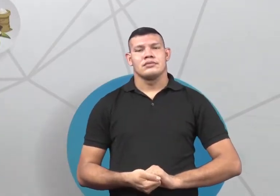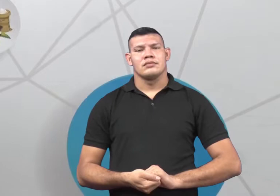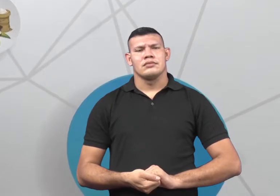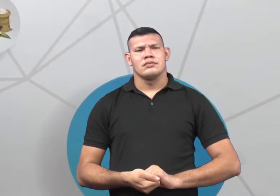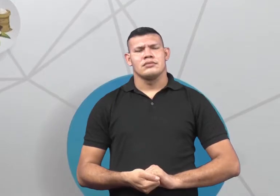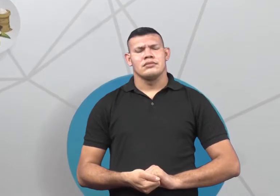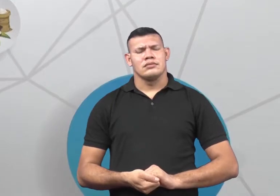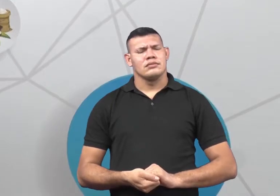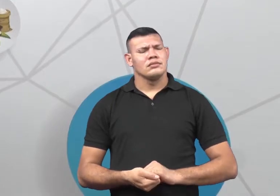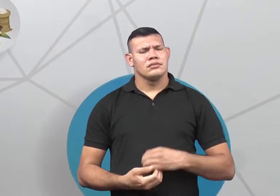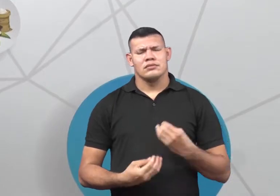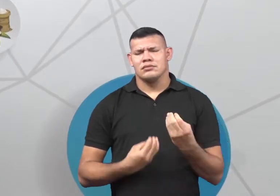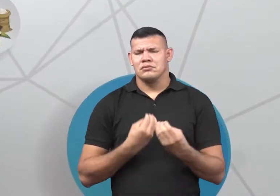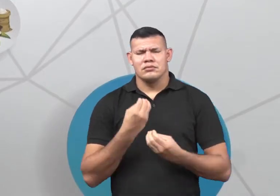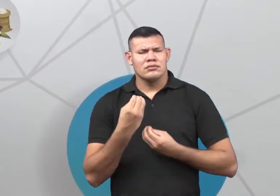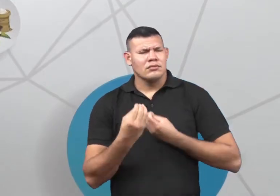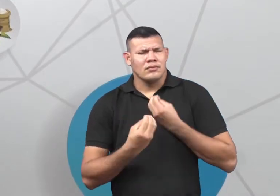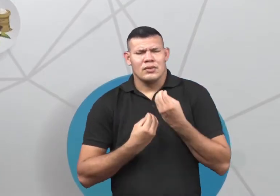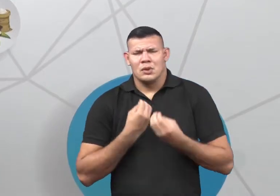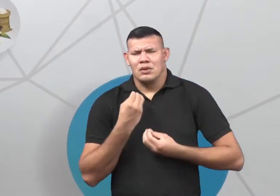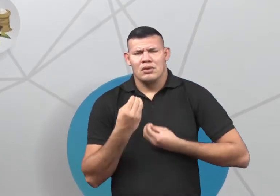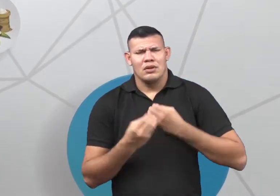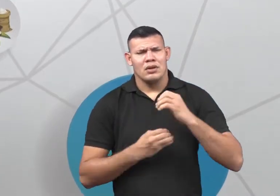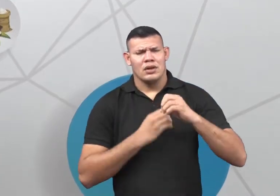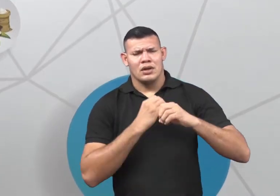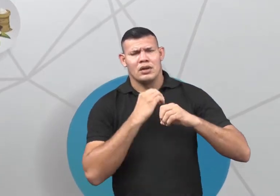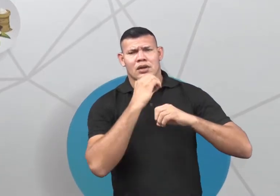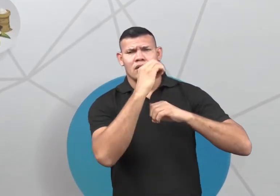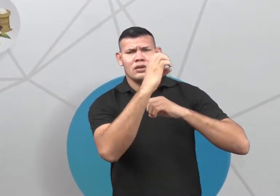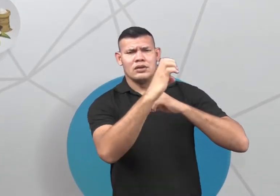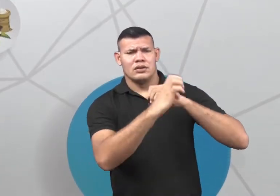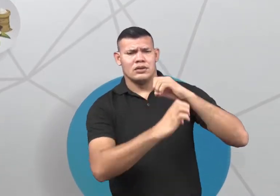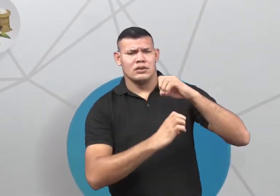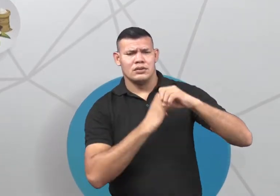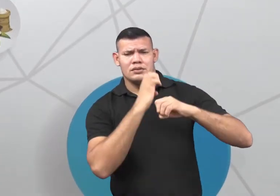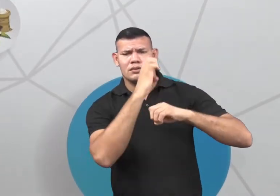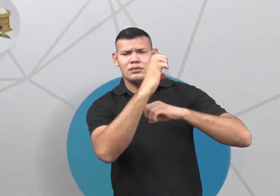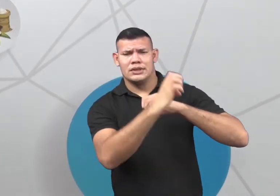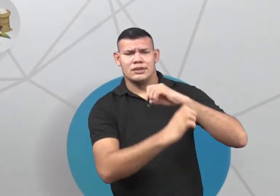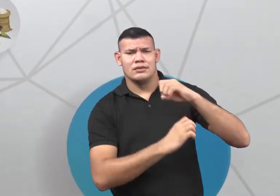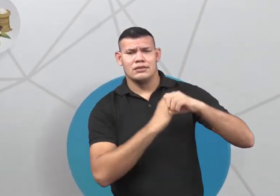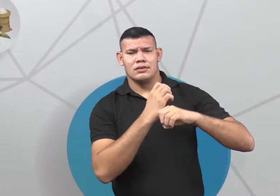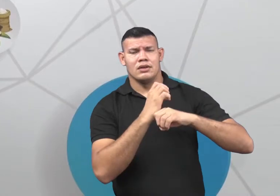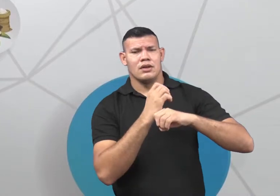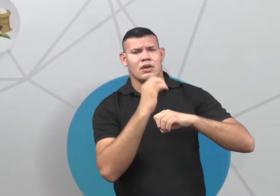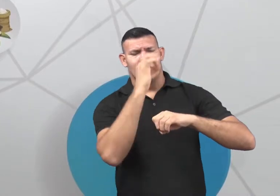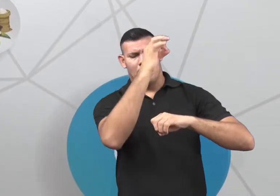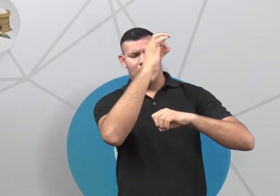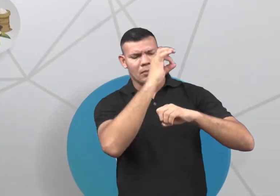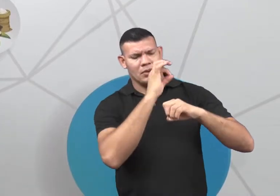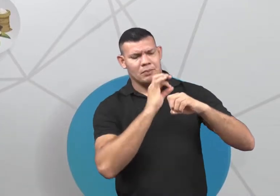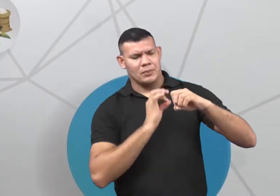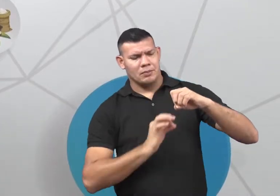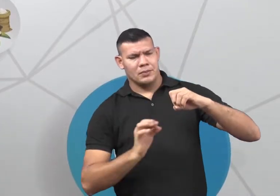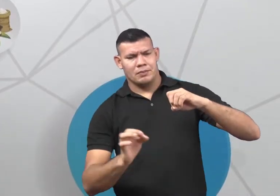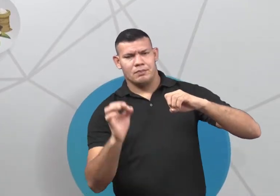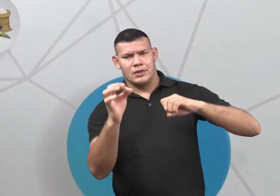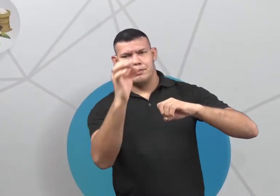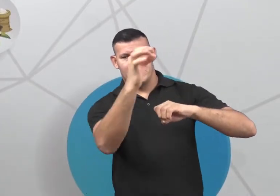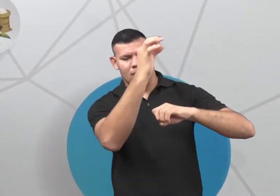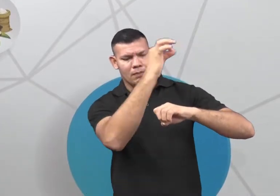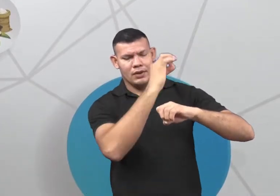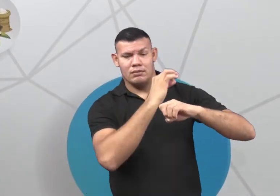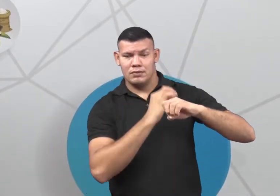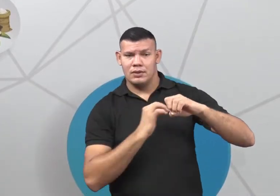E por fim, falando um pouquinho como que os elétrons eles estão distribuídos na eletrosfera. Então, a partir do